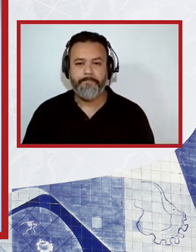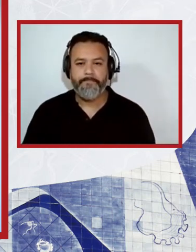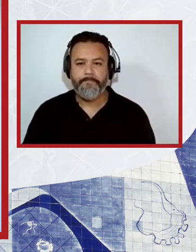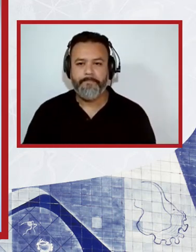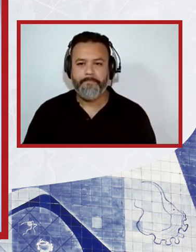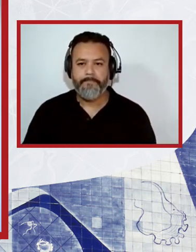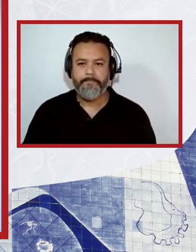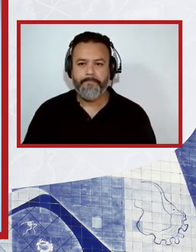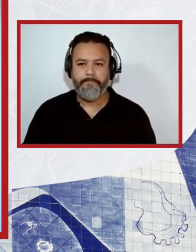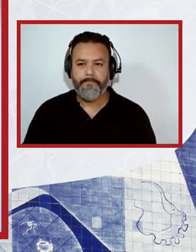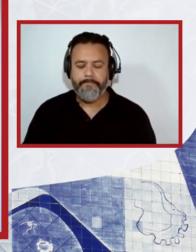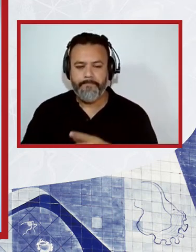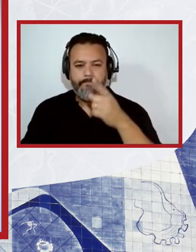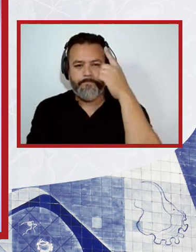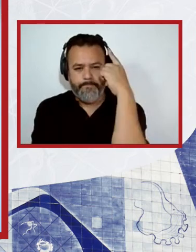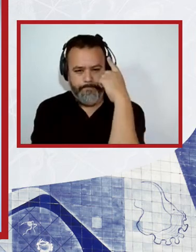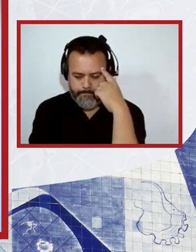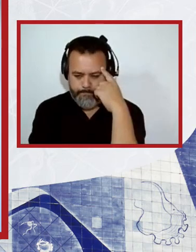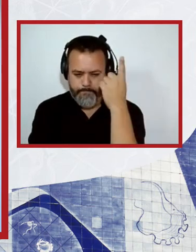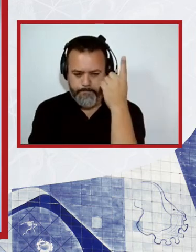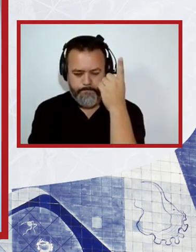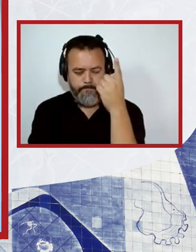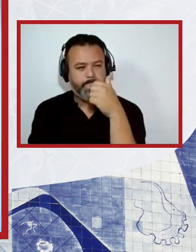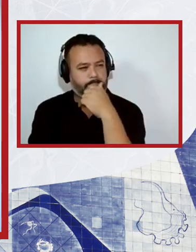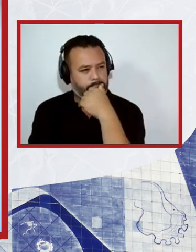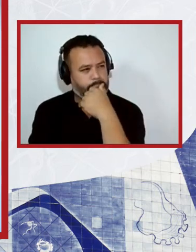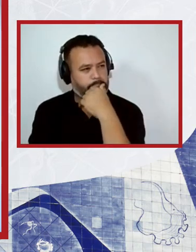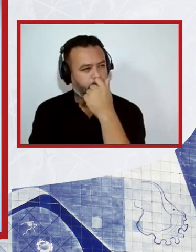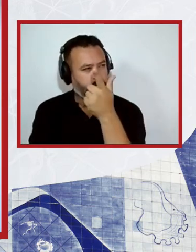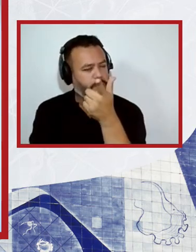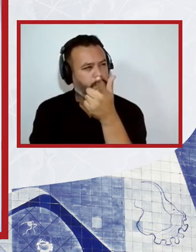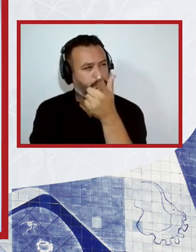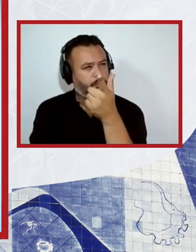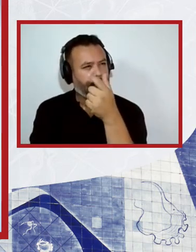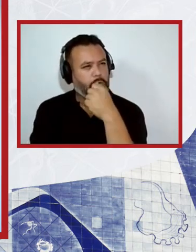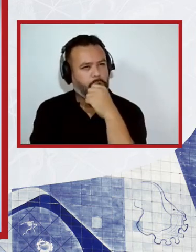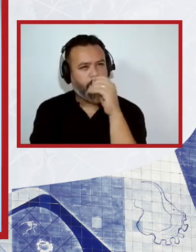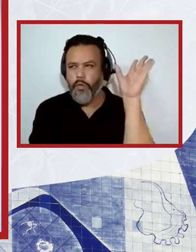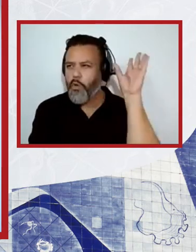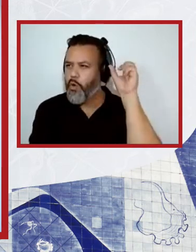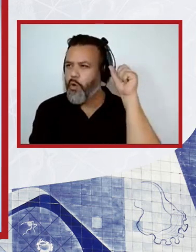Eu fiquei pensando, né, quando eu ouvi o professor Antônio Borges falando do